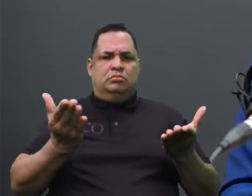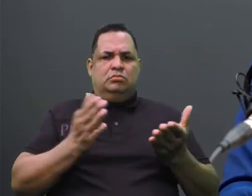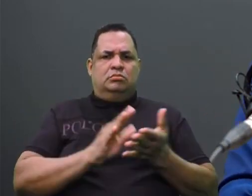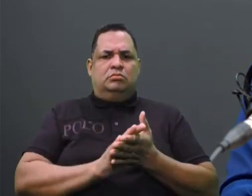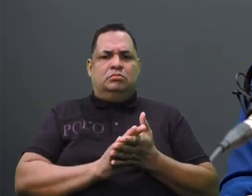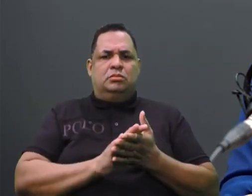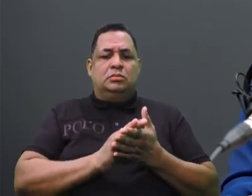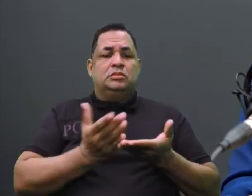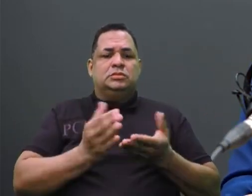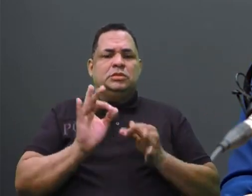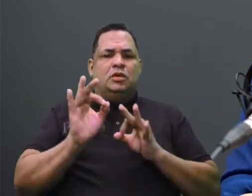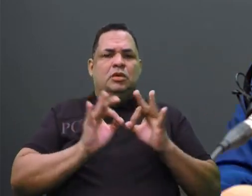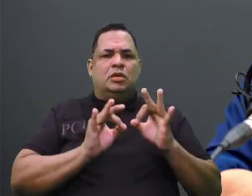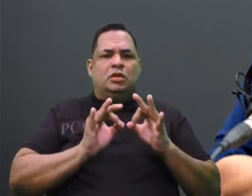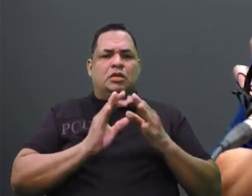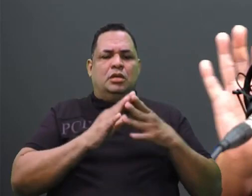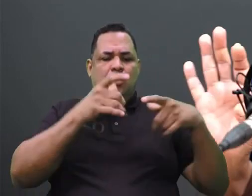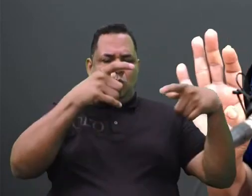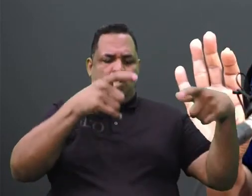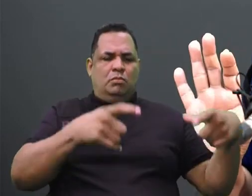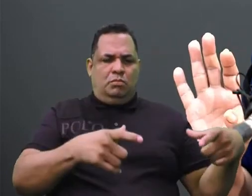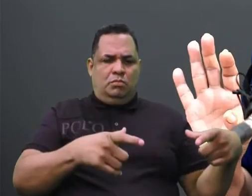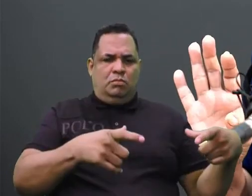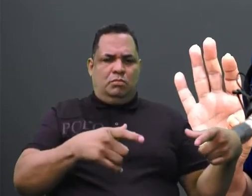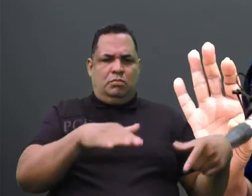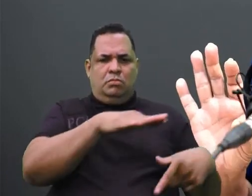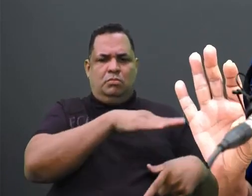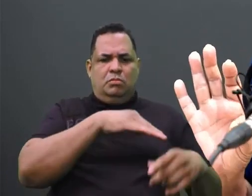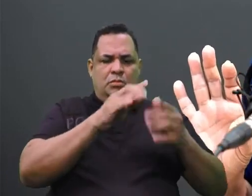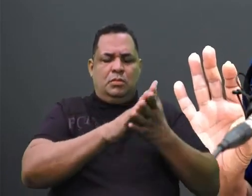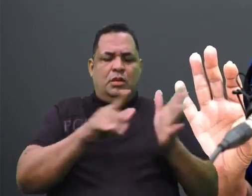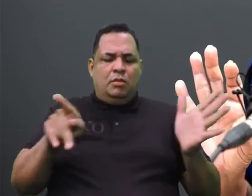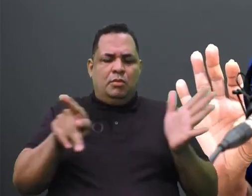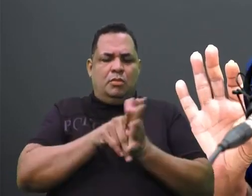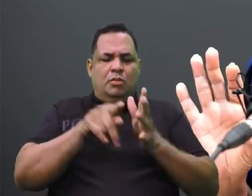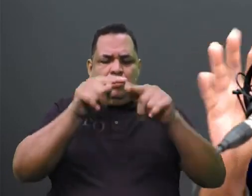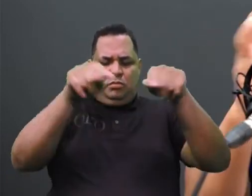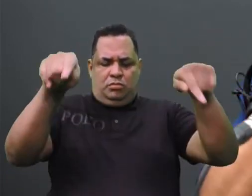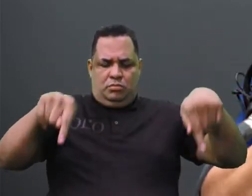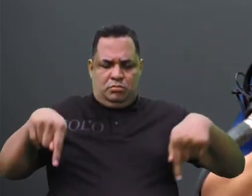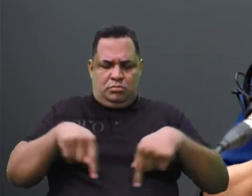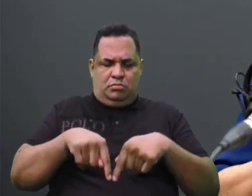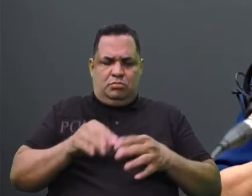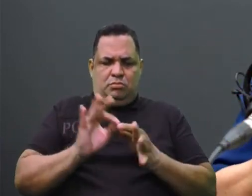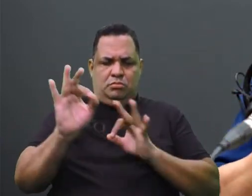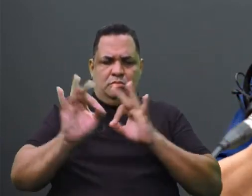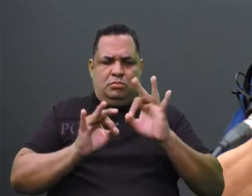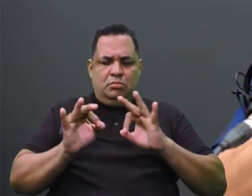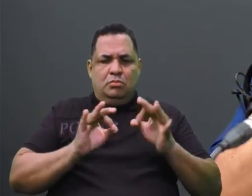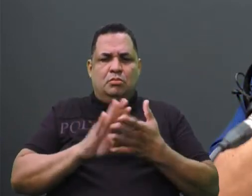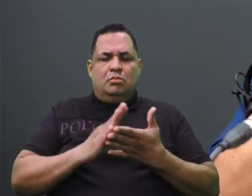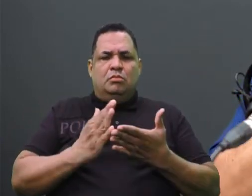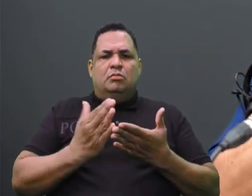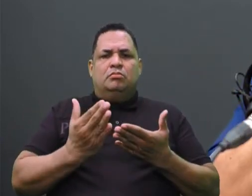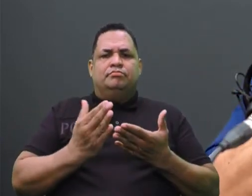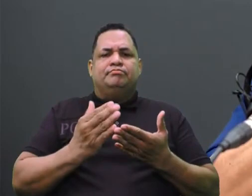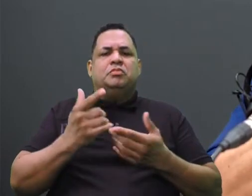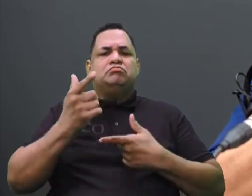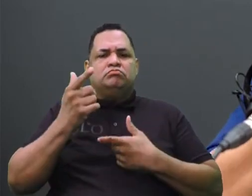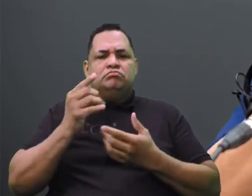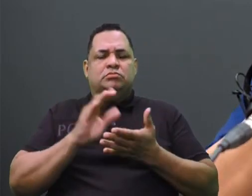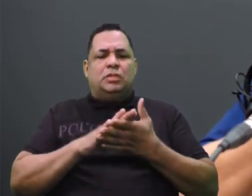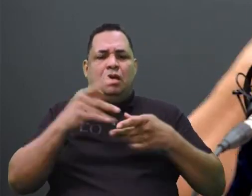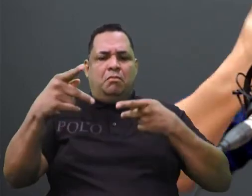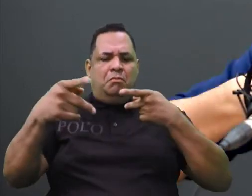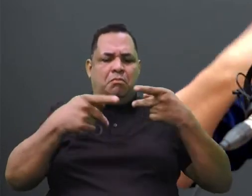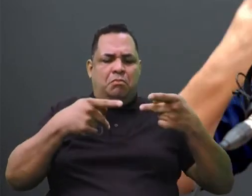fazia daquele local a tua sala de aula. Certo. Então, tive sorte que nesse